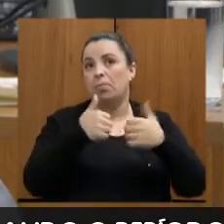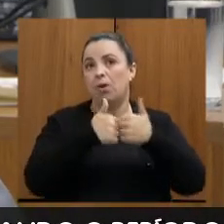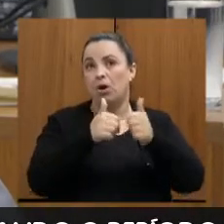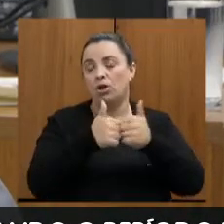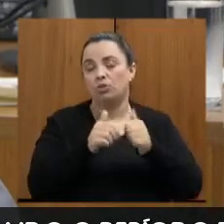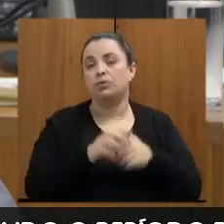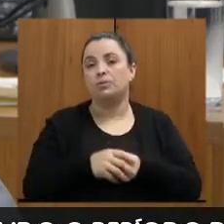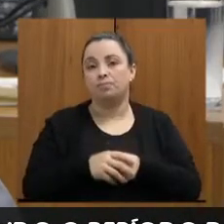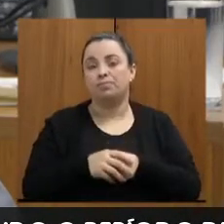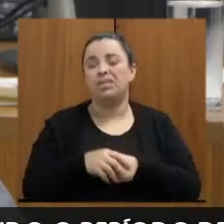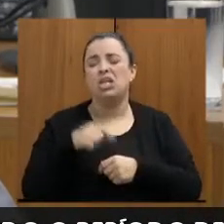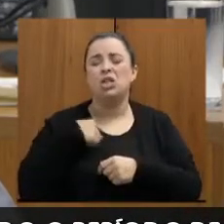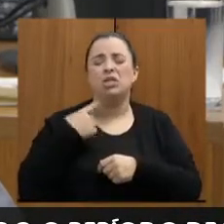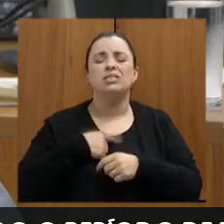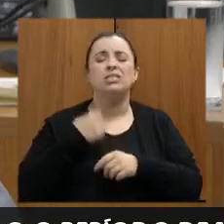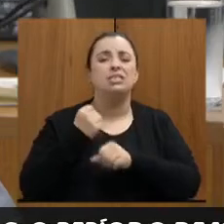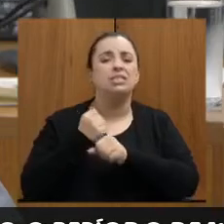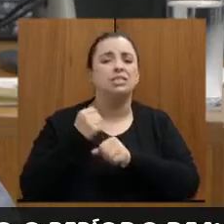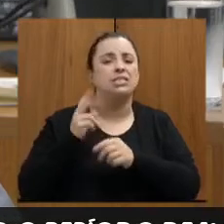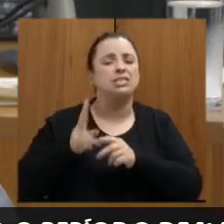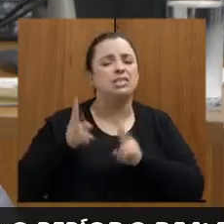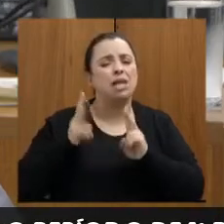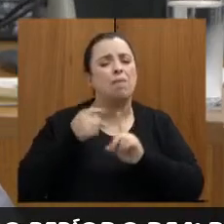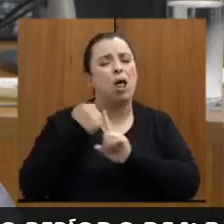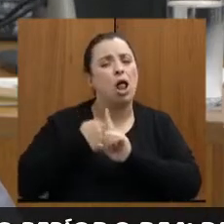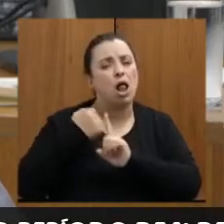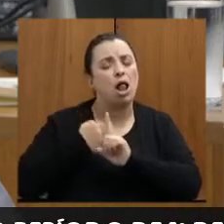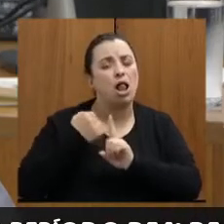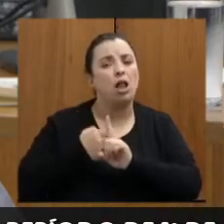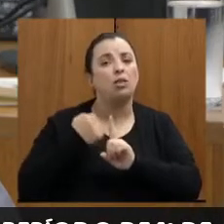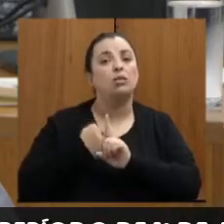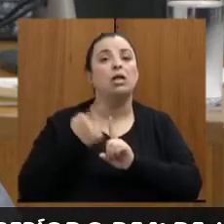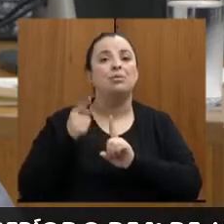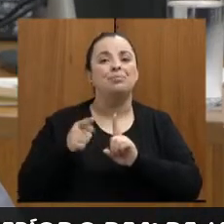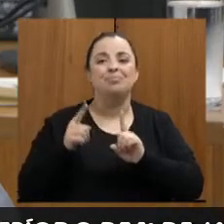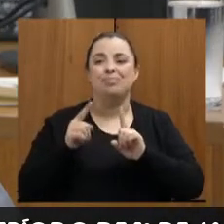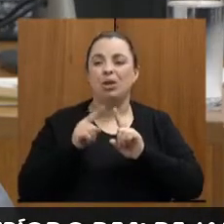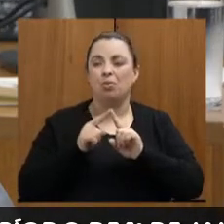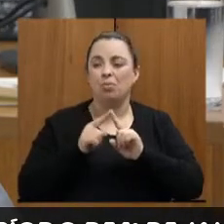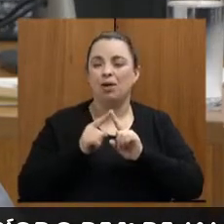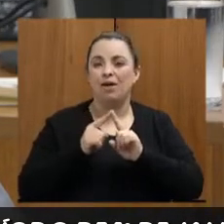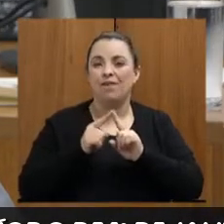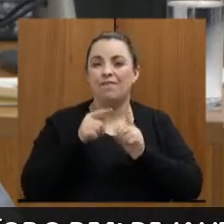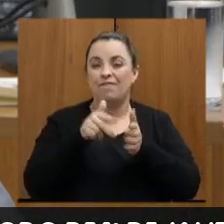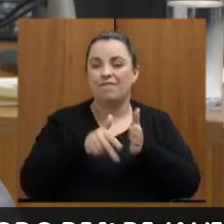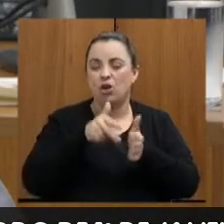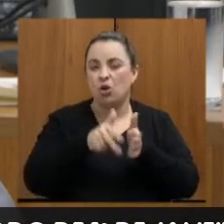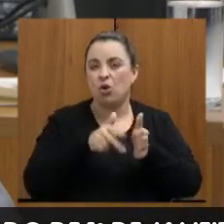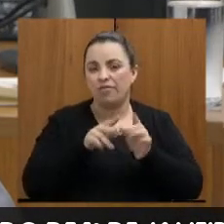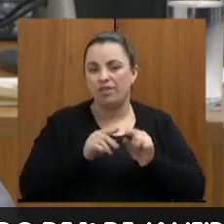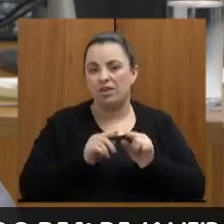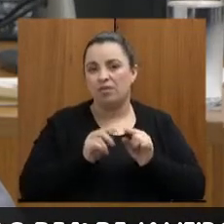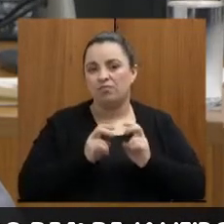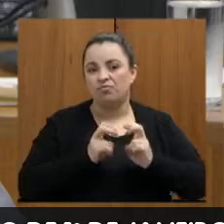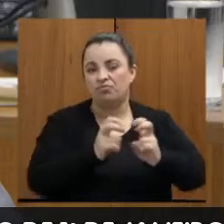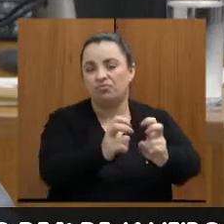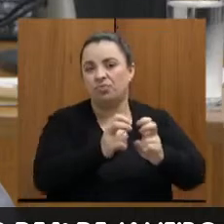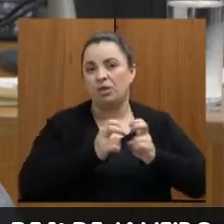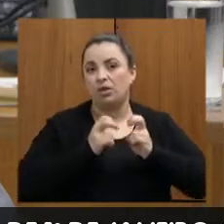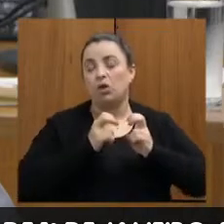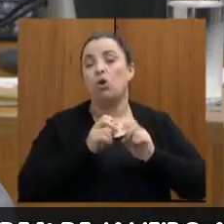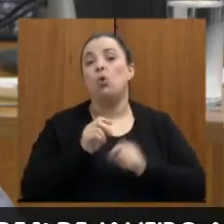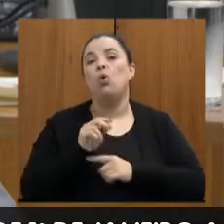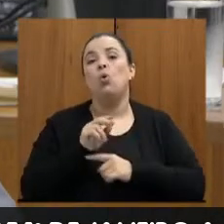Nair Pirapora Pirapora Unaí então é uma é uma ferrovia muito importante quando o secretário